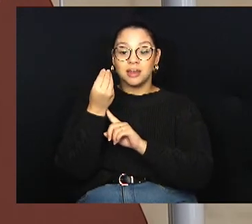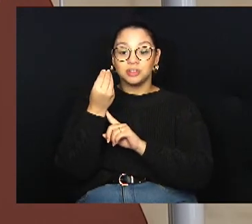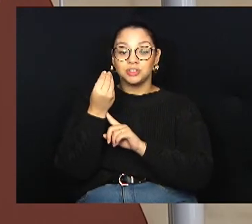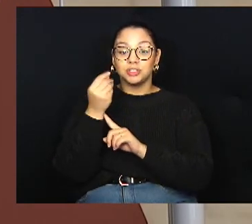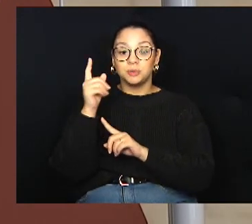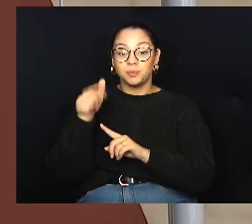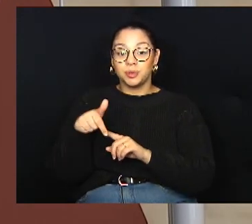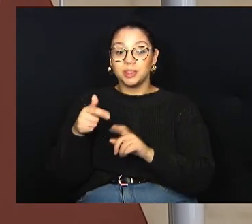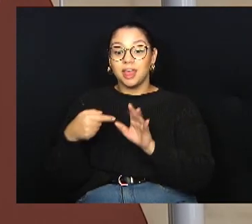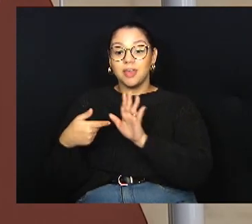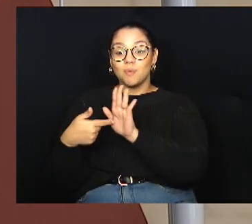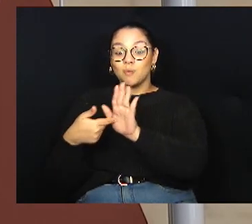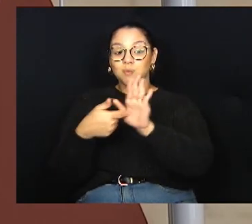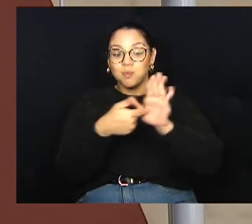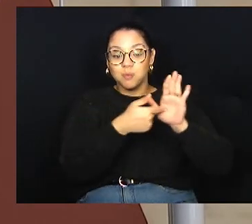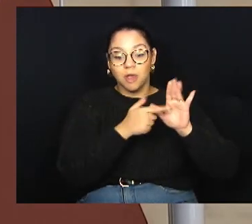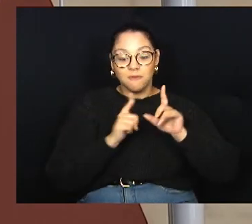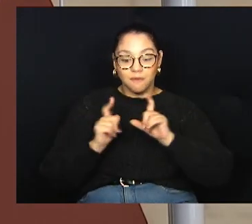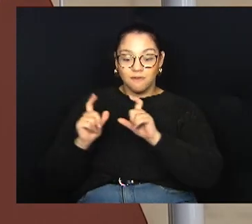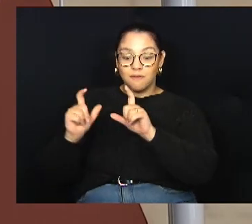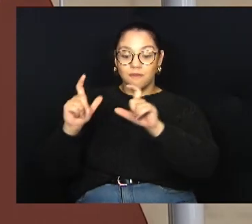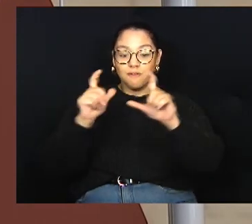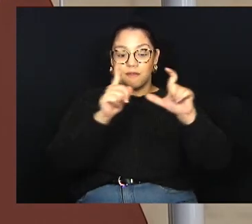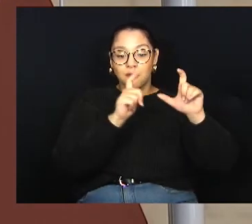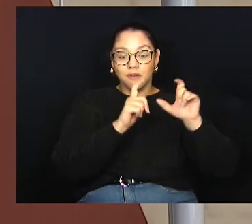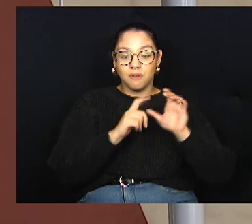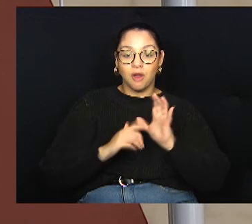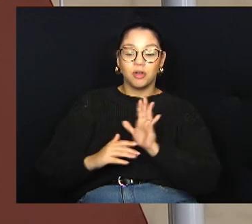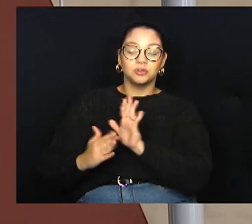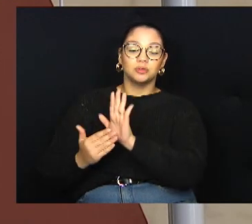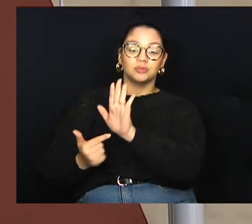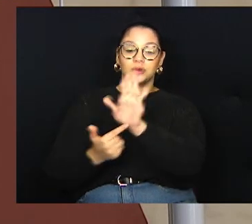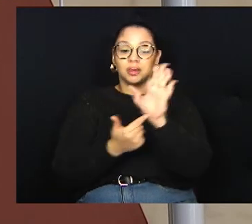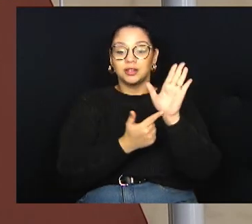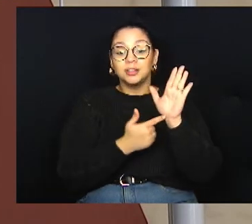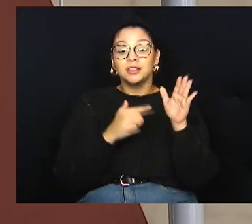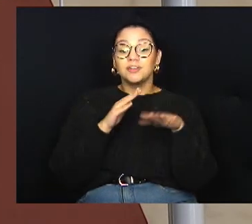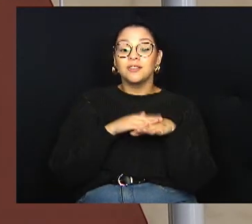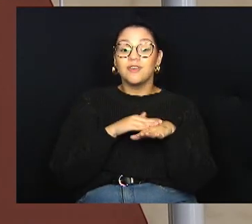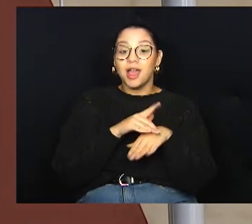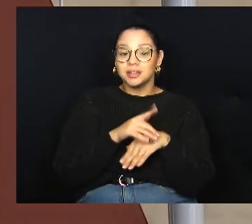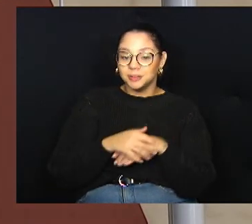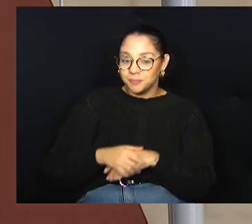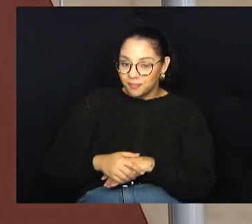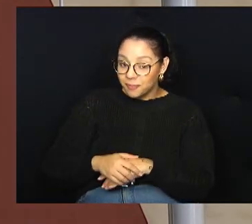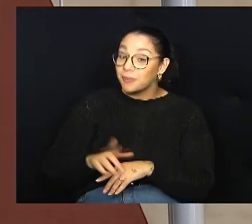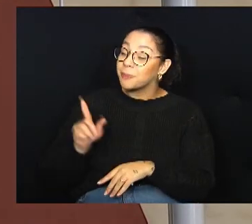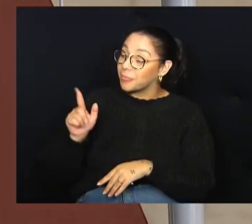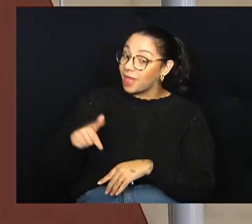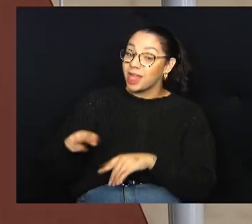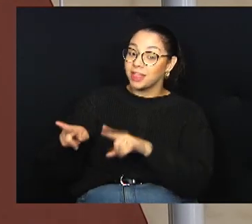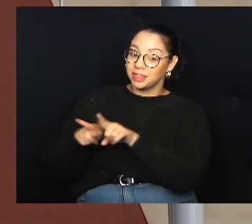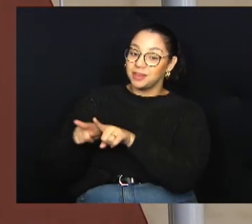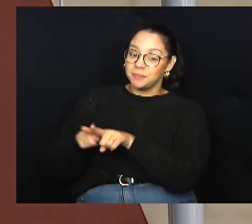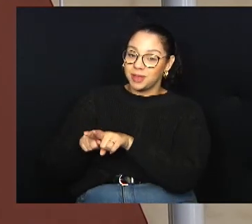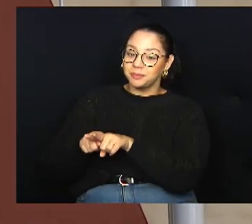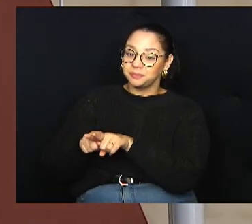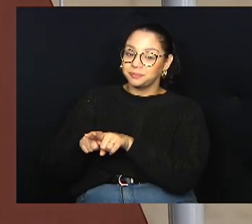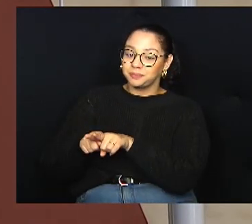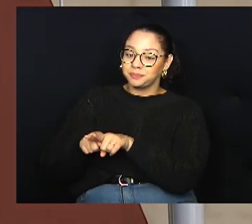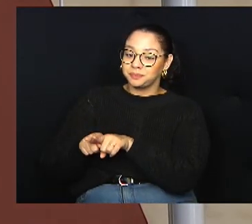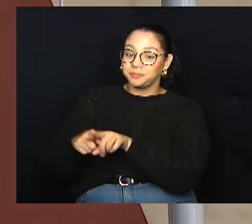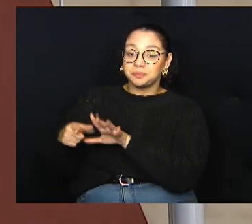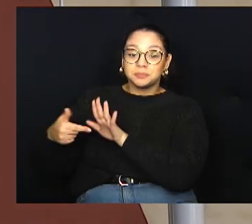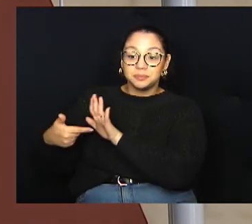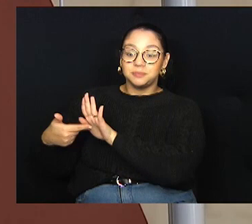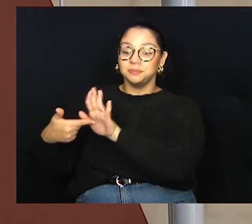exposição das fotos, em mostrar o trabalho que elas fazem. Exatamente. Essa também é uma exposição que a